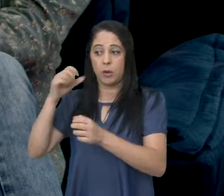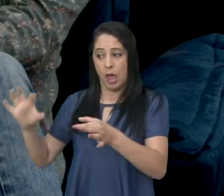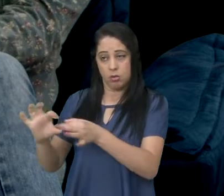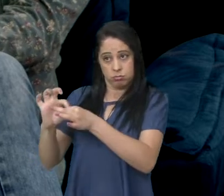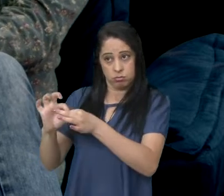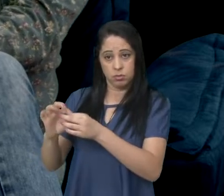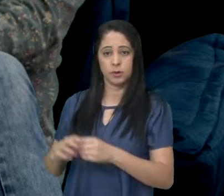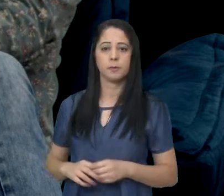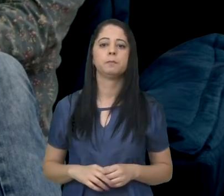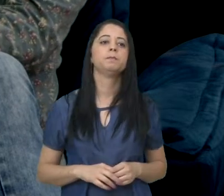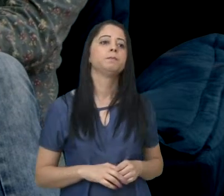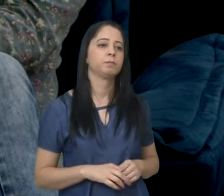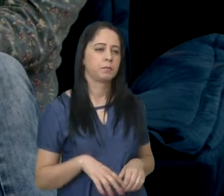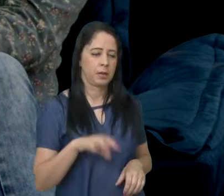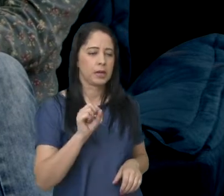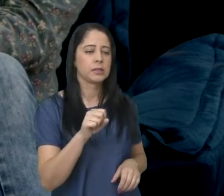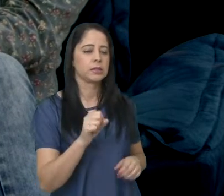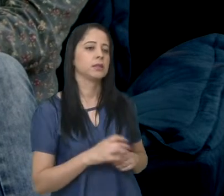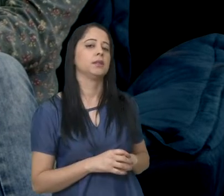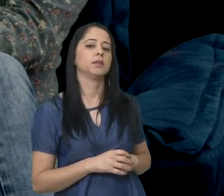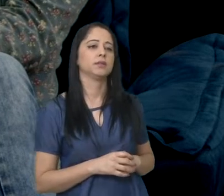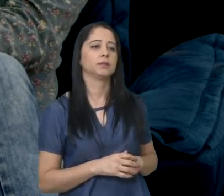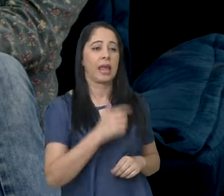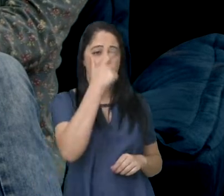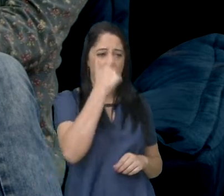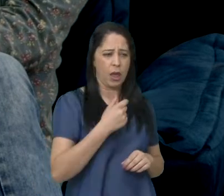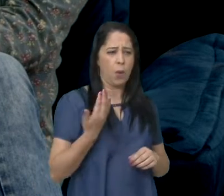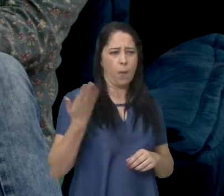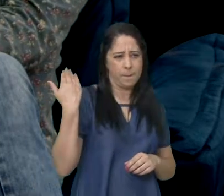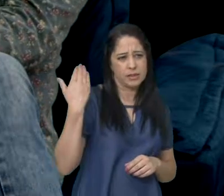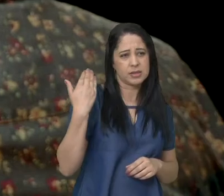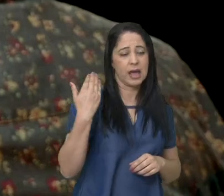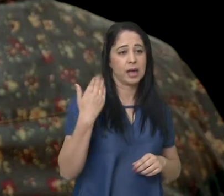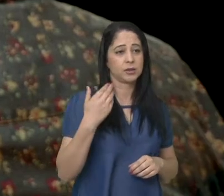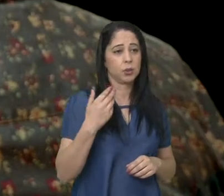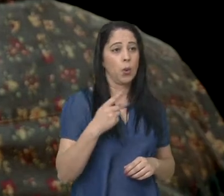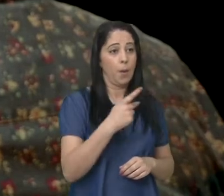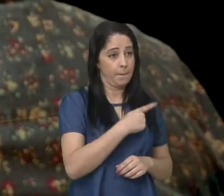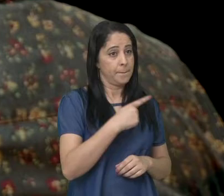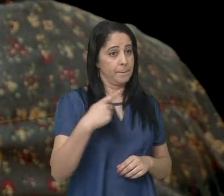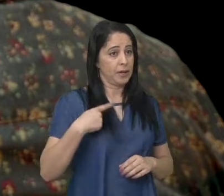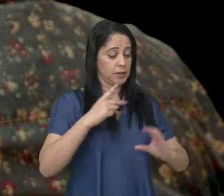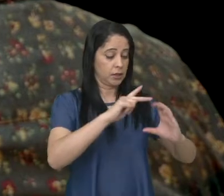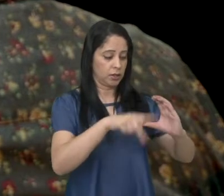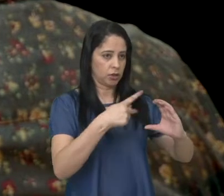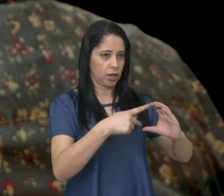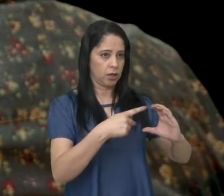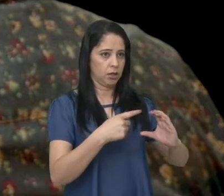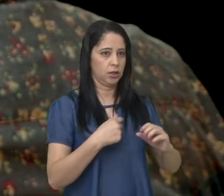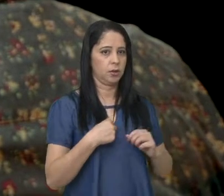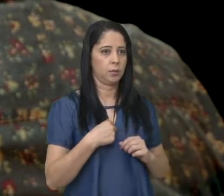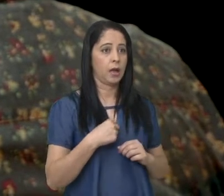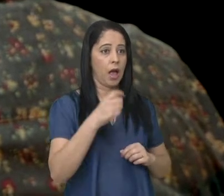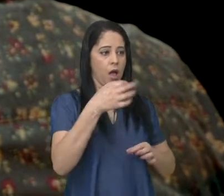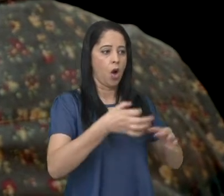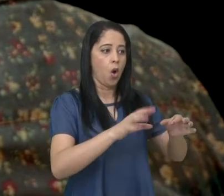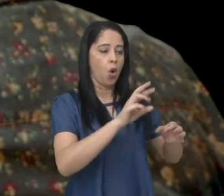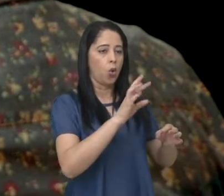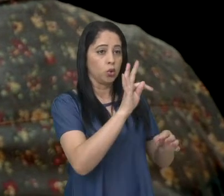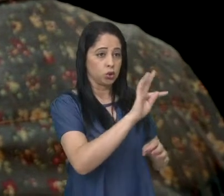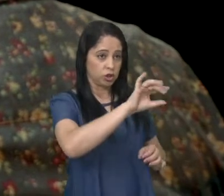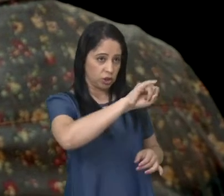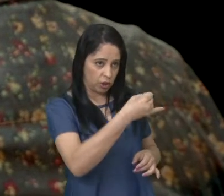Sim. Quando eu fui presidente da Câmara, eu assinei um acordo com o Tribunal de